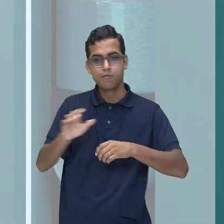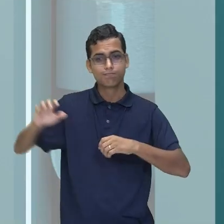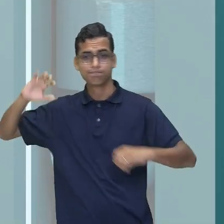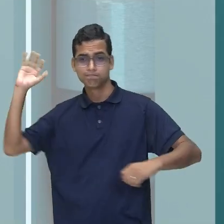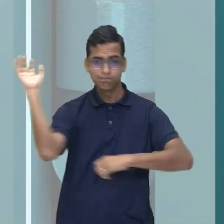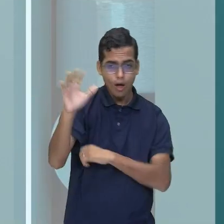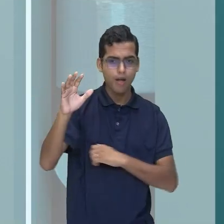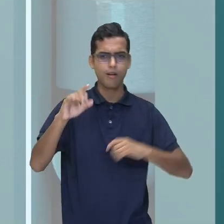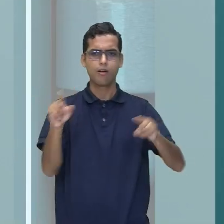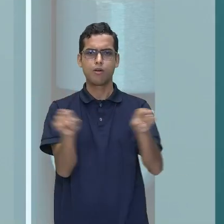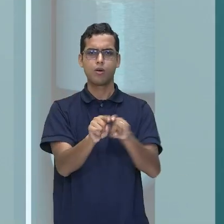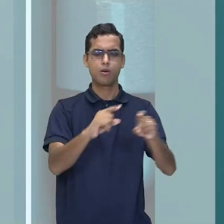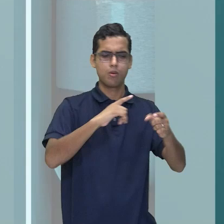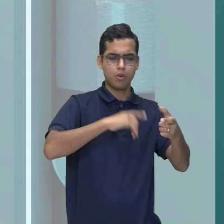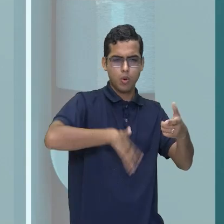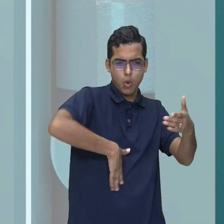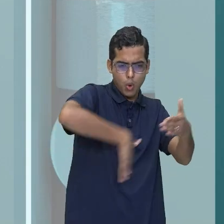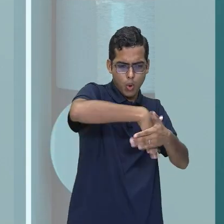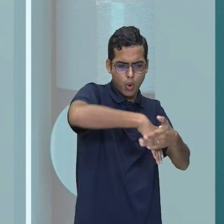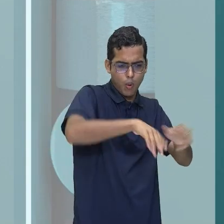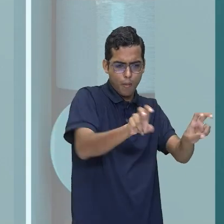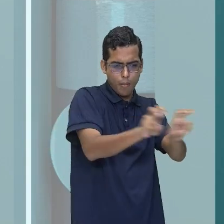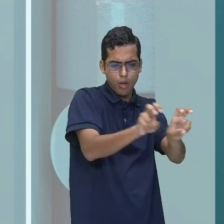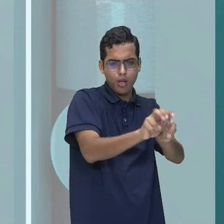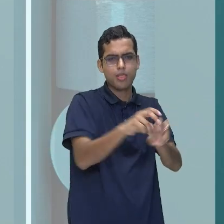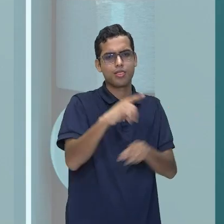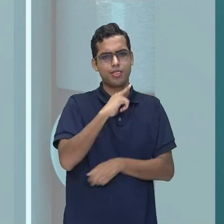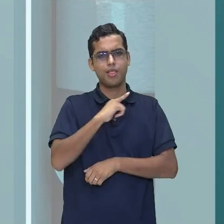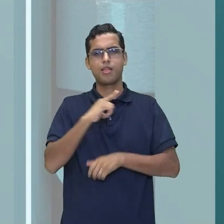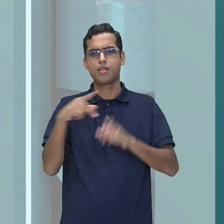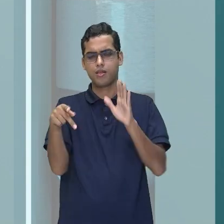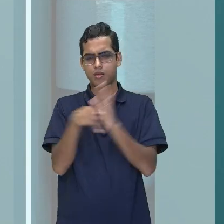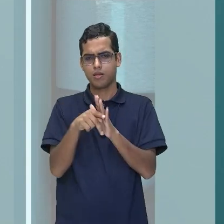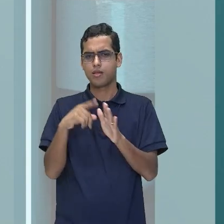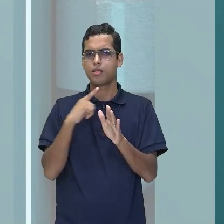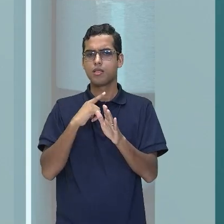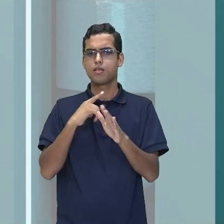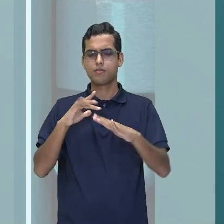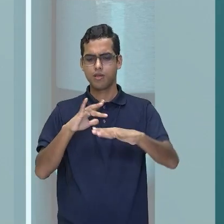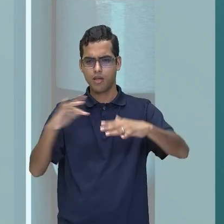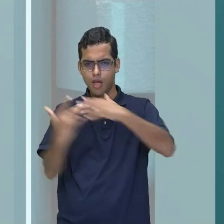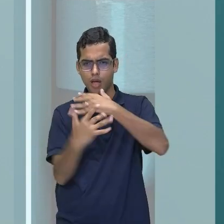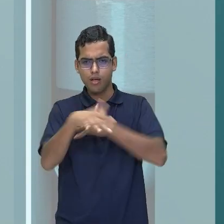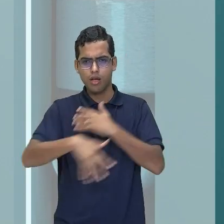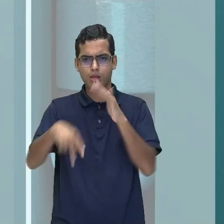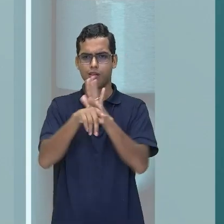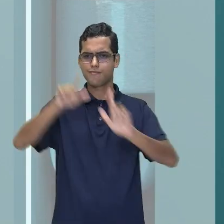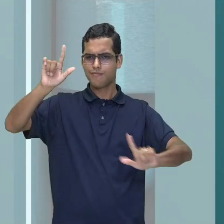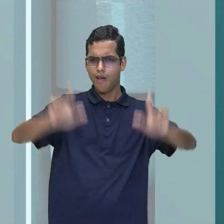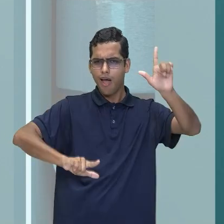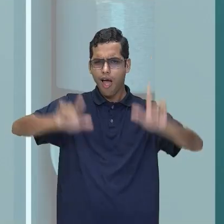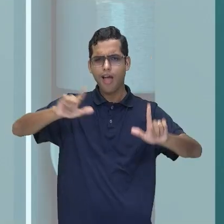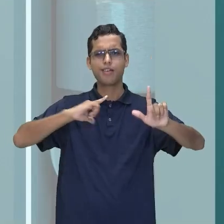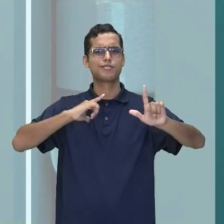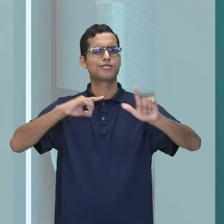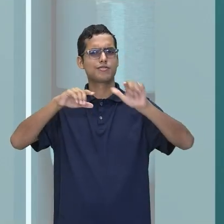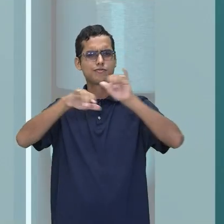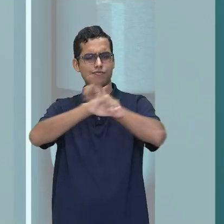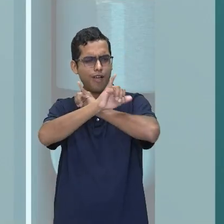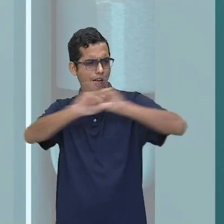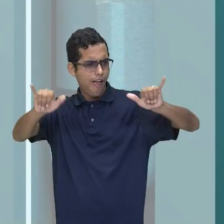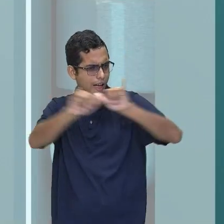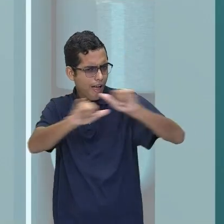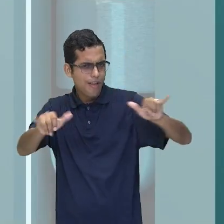existe também um lado midiático que não despertou tanto para a divulgação desses esportes no